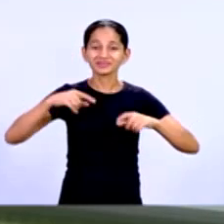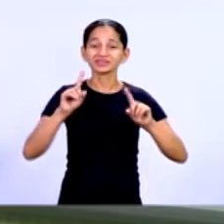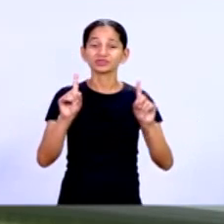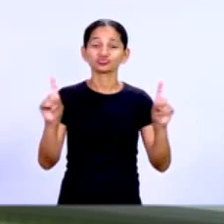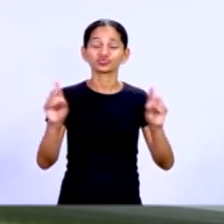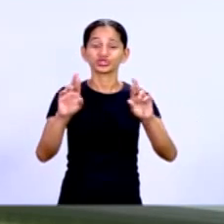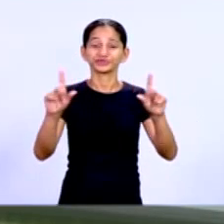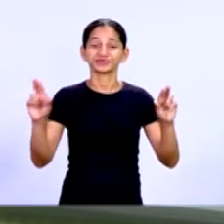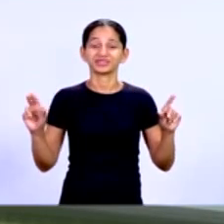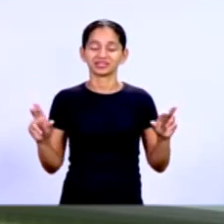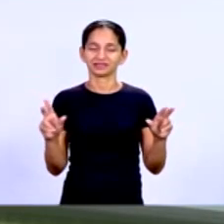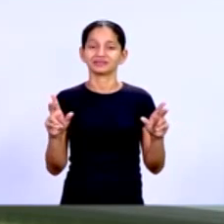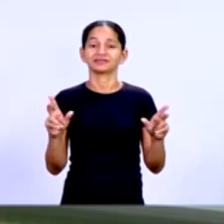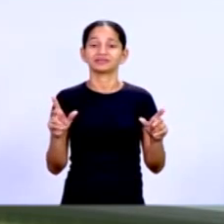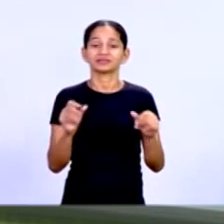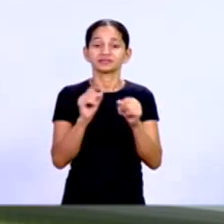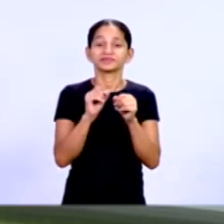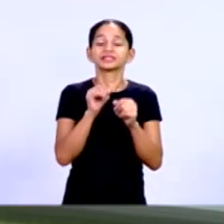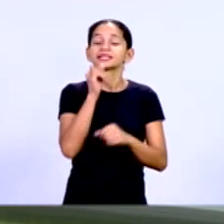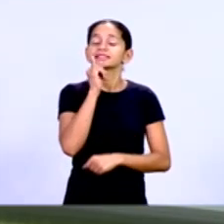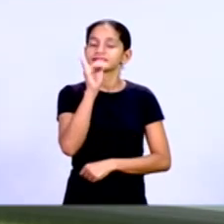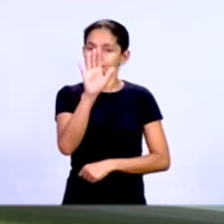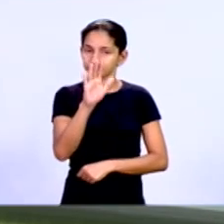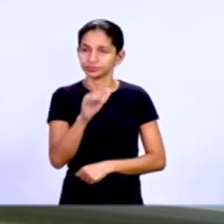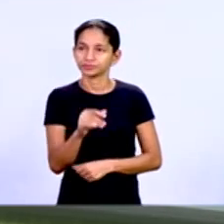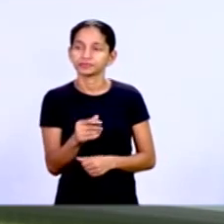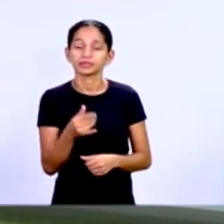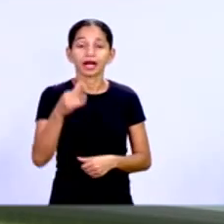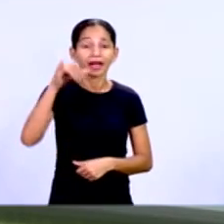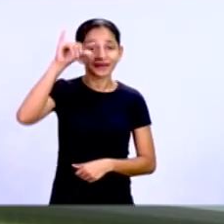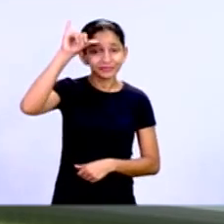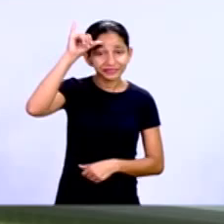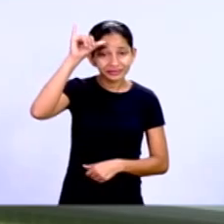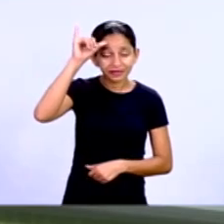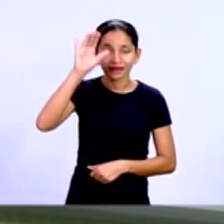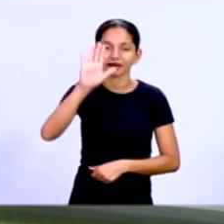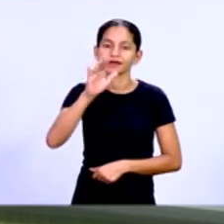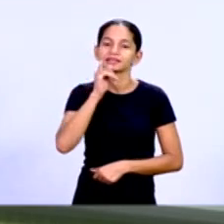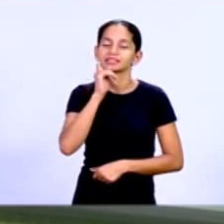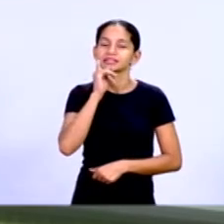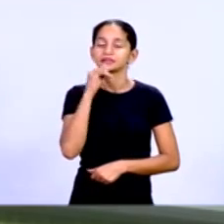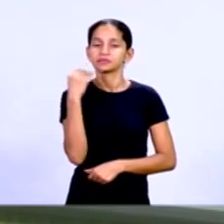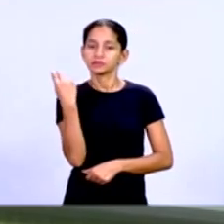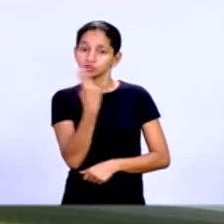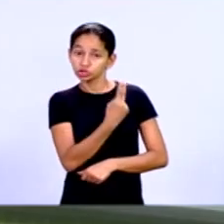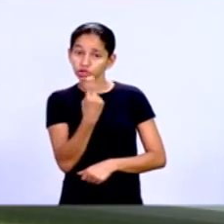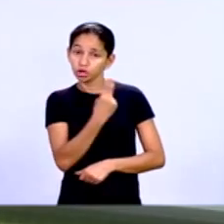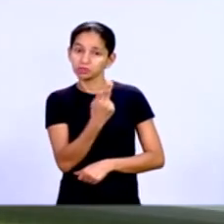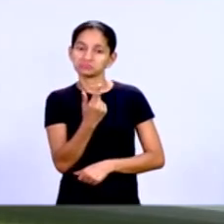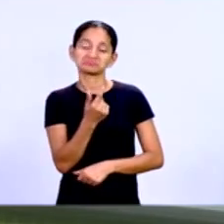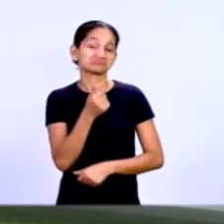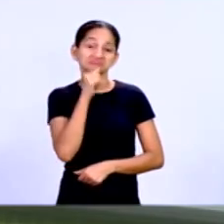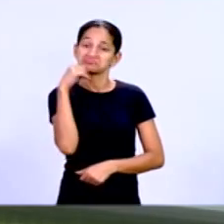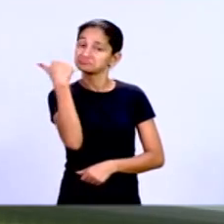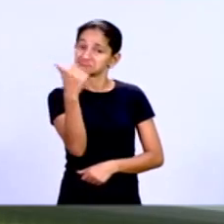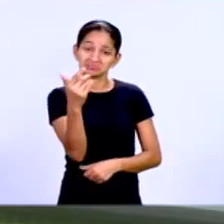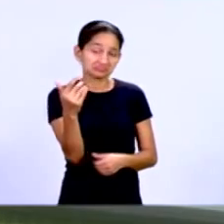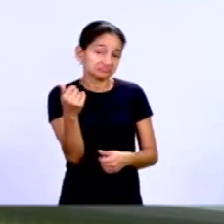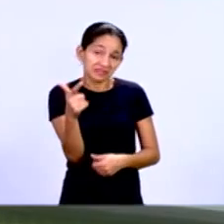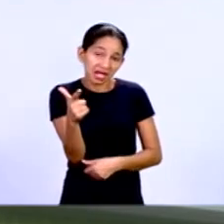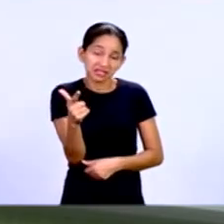evite, por exemplo, lavagem de dinheiro, comprando ações, né? Já que é o portador, não está identificado quem está